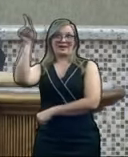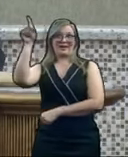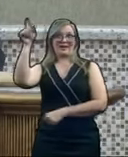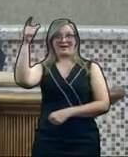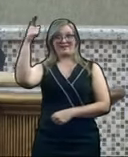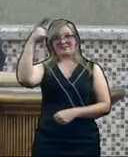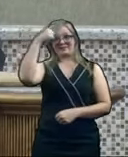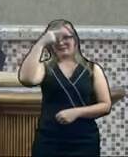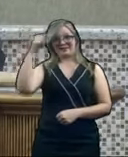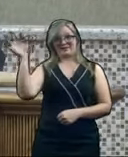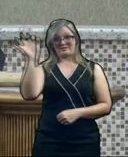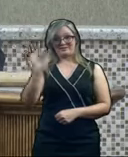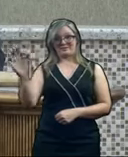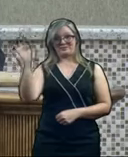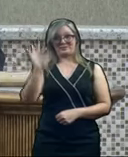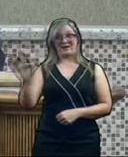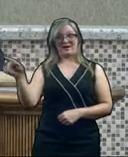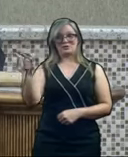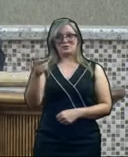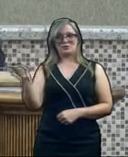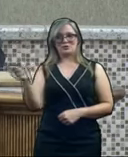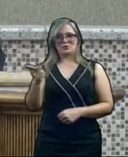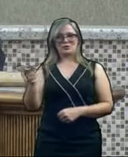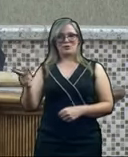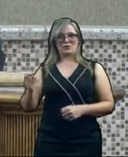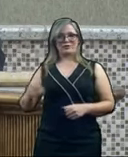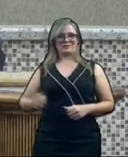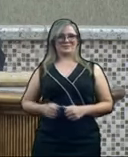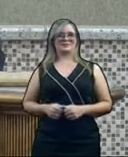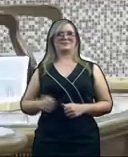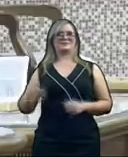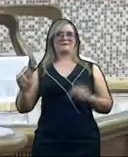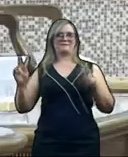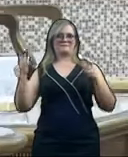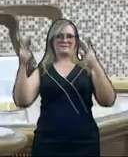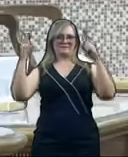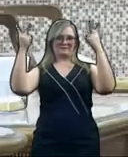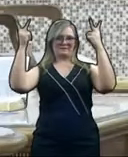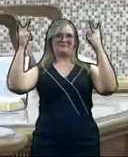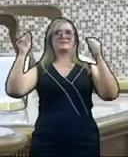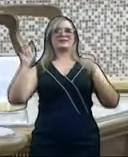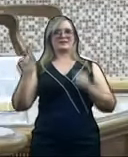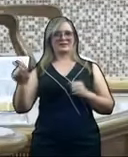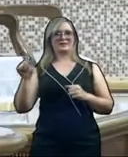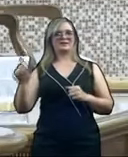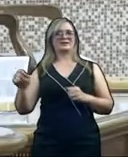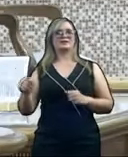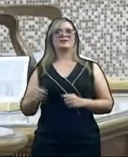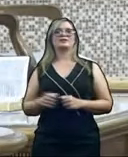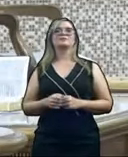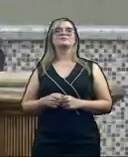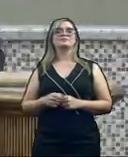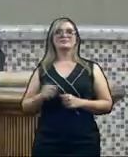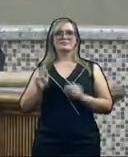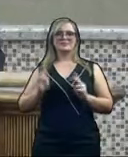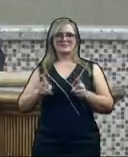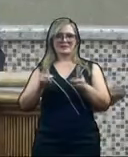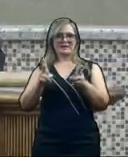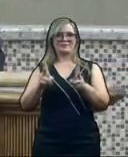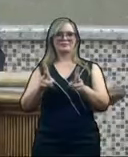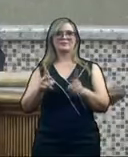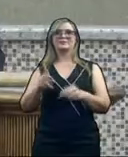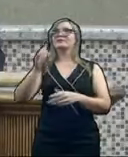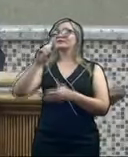o curso todo deles eles fizeram bem feito a parte deles a parte de Deus Deus está fazendo